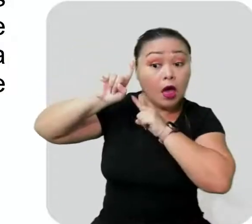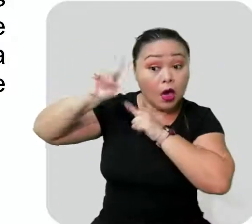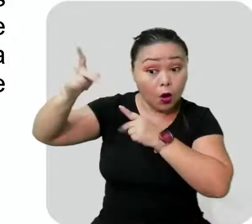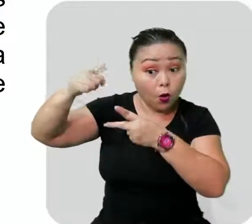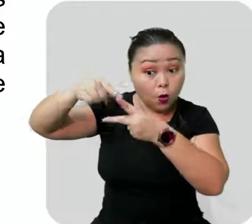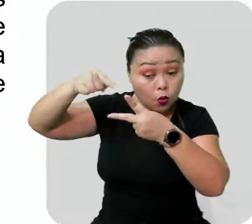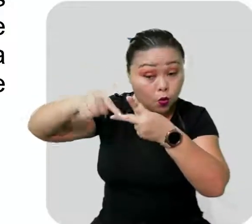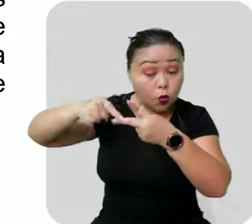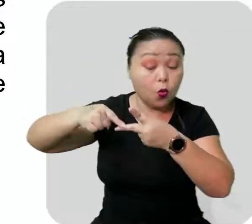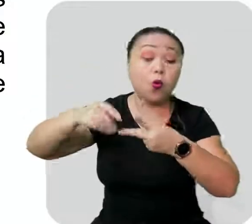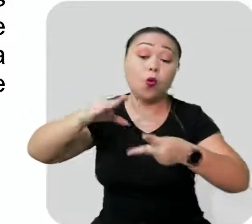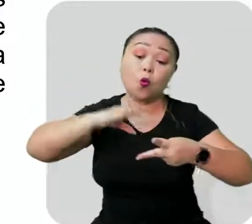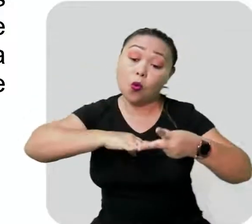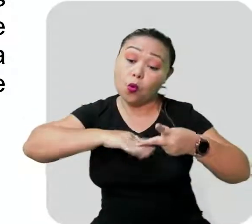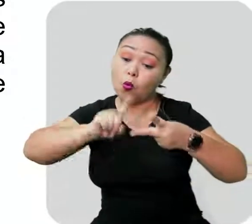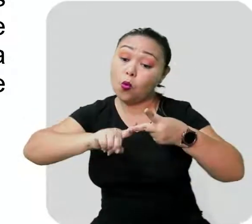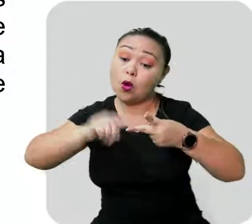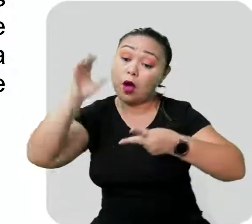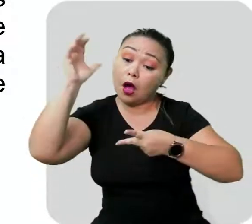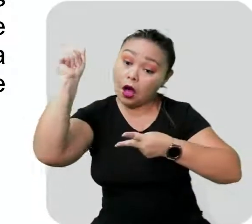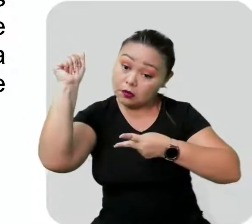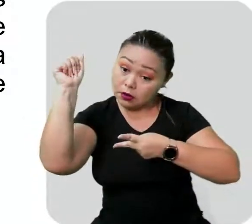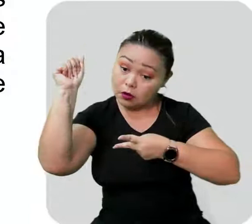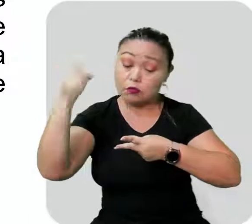português e espanhóis.